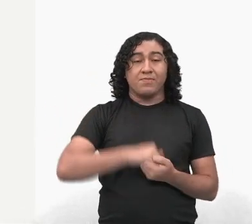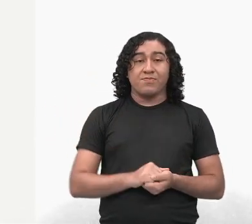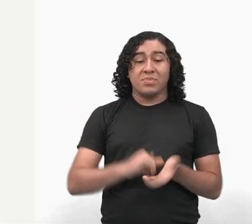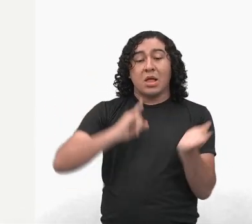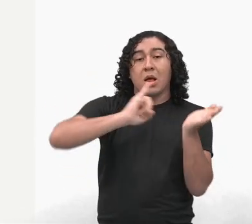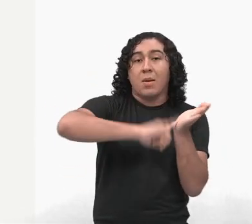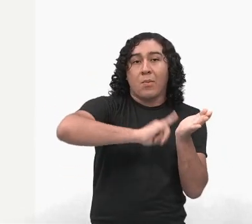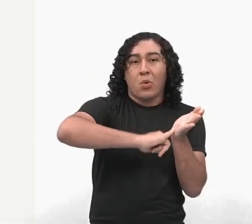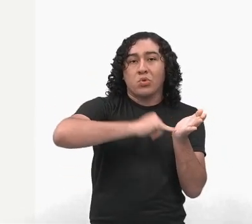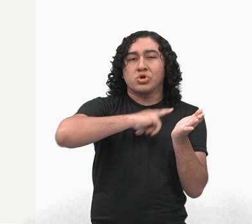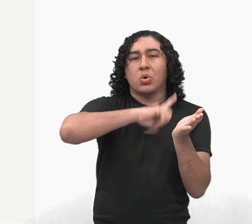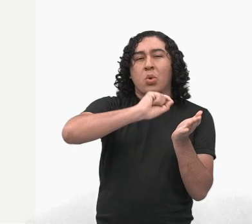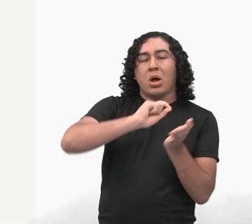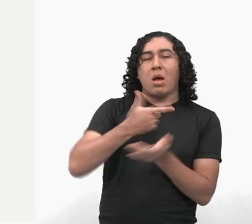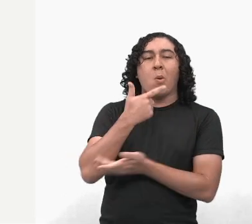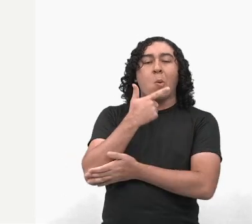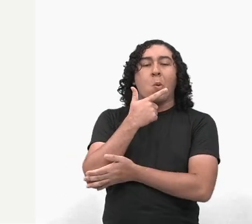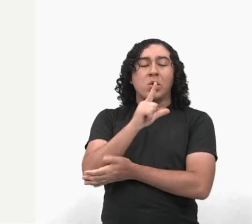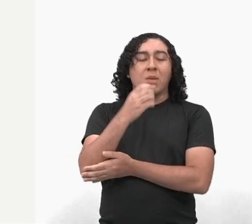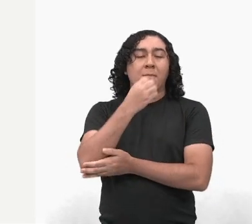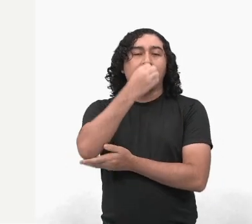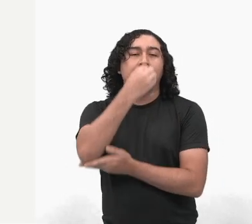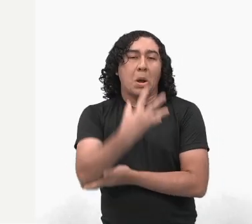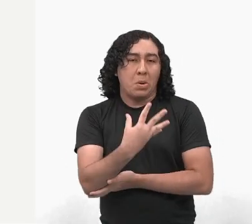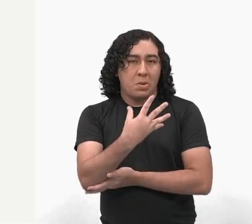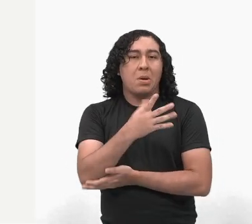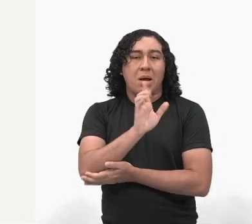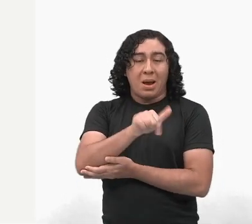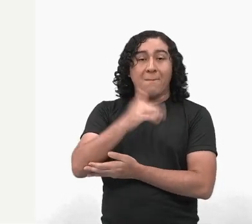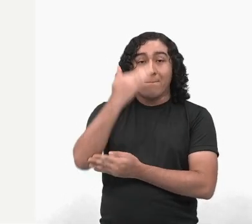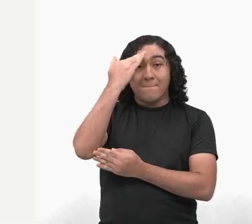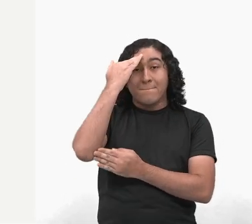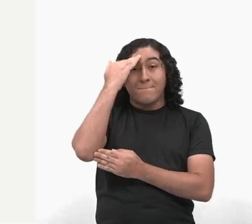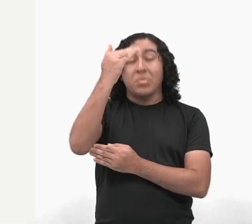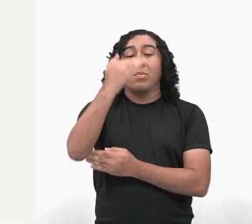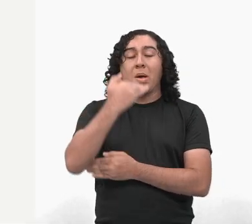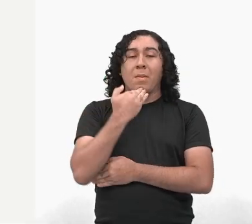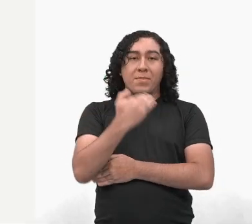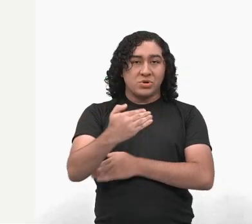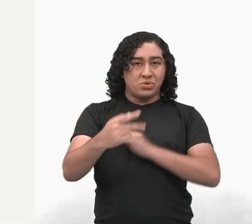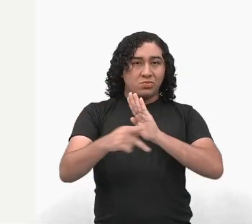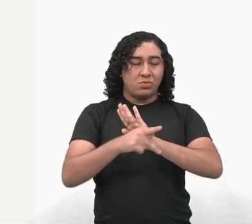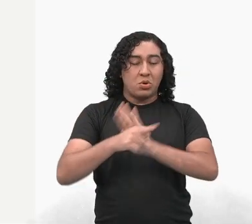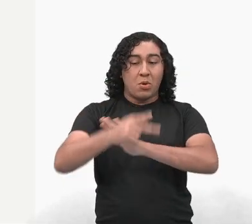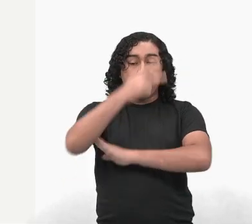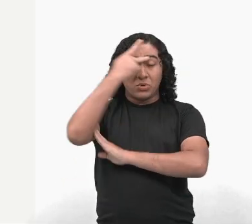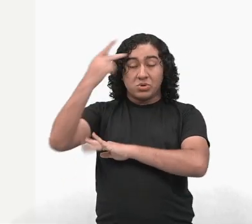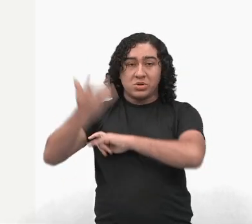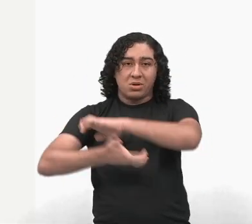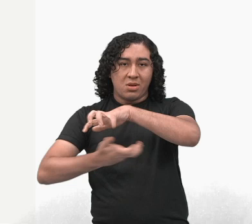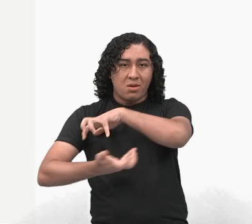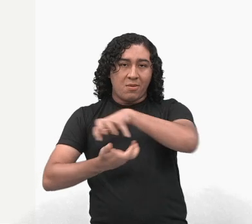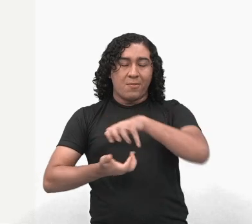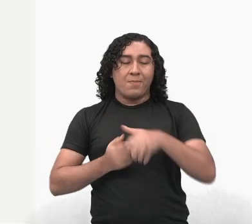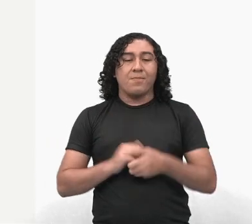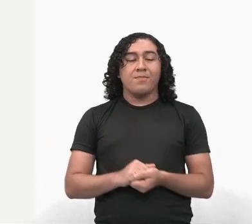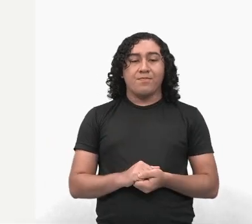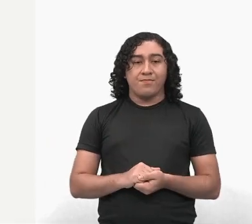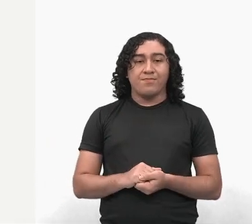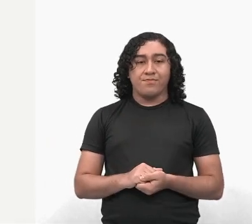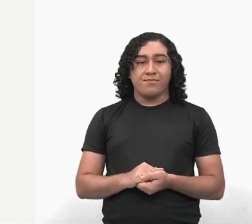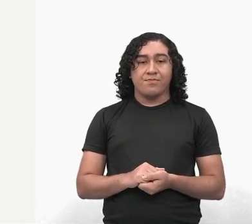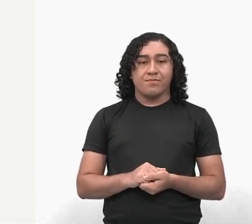que beneficiava e era justamente um dos principais pedidos dos revoltosos. A anistia para